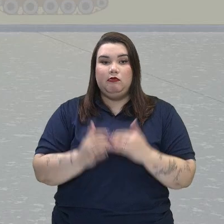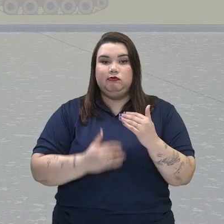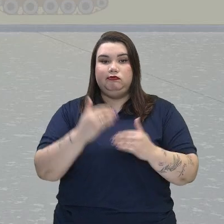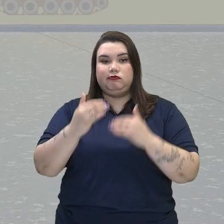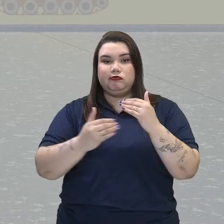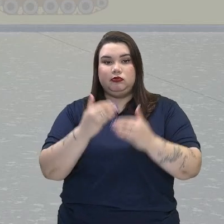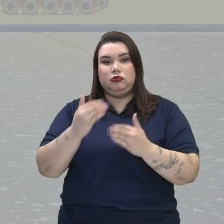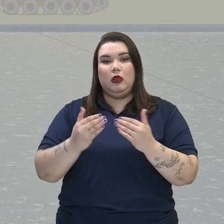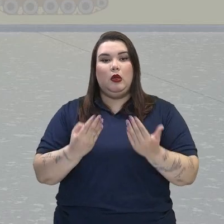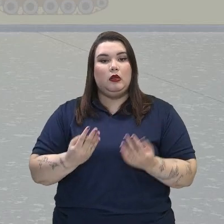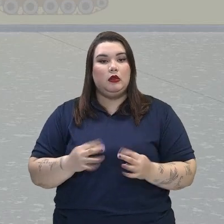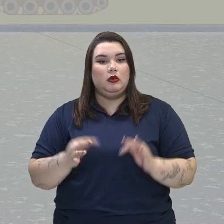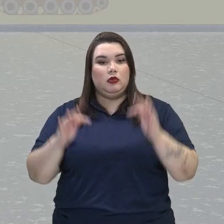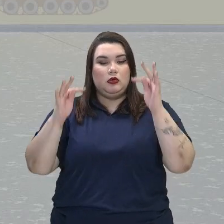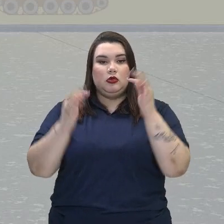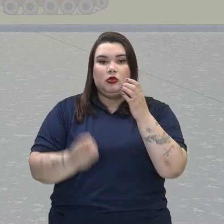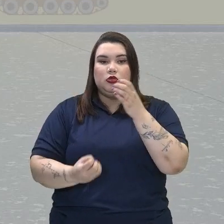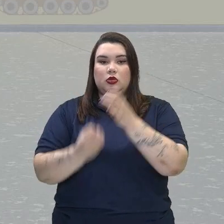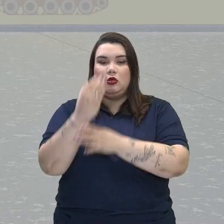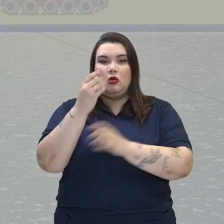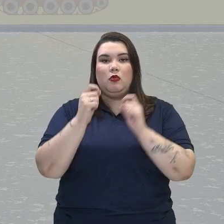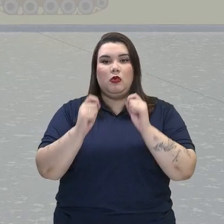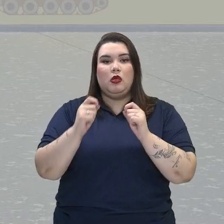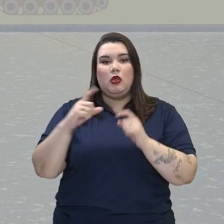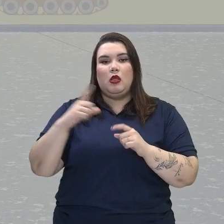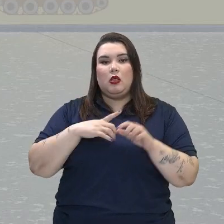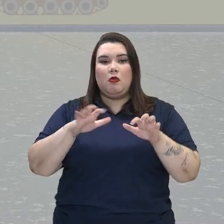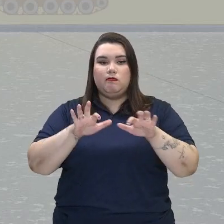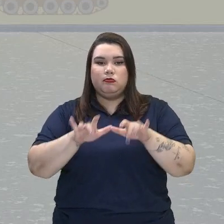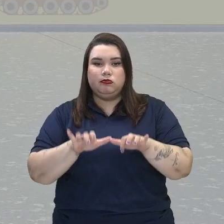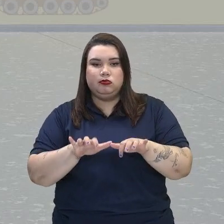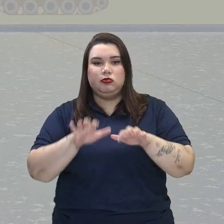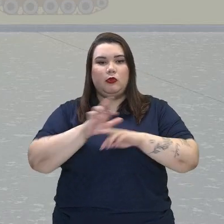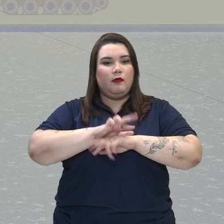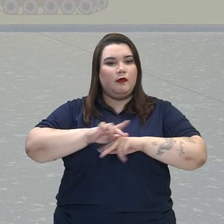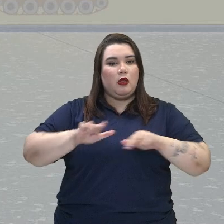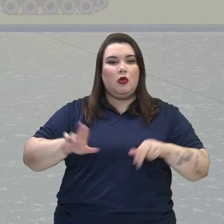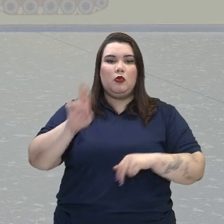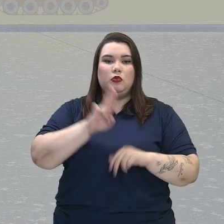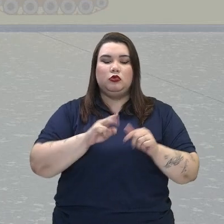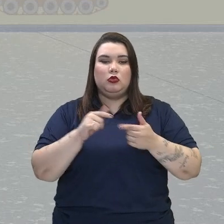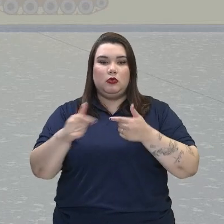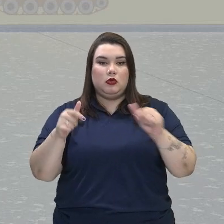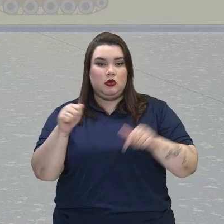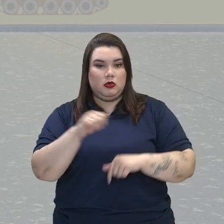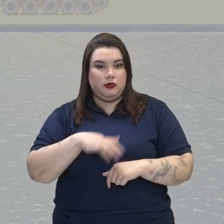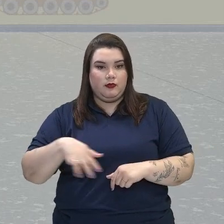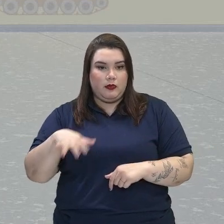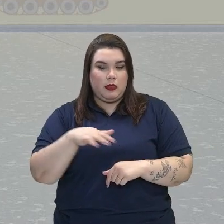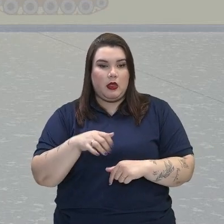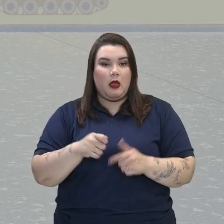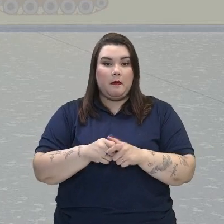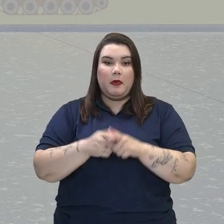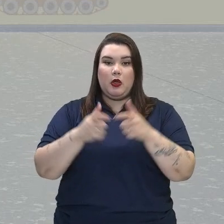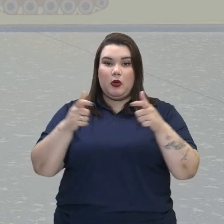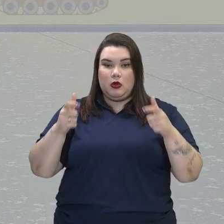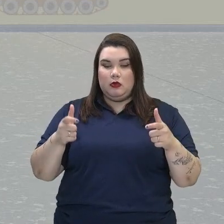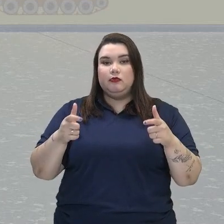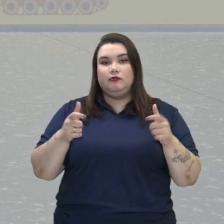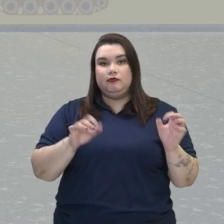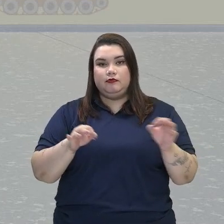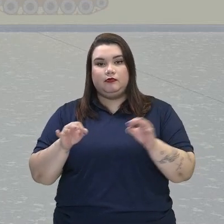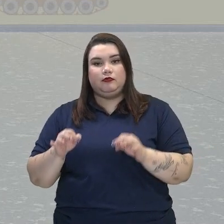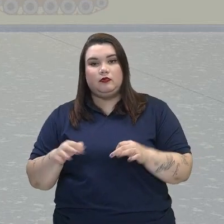a tecnologia de foguetes e computação, e com aplicações em outros setores. Então, a partir